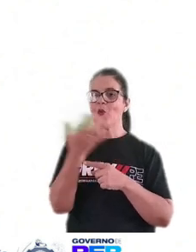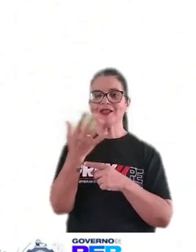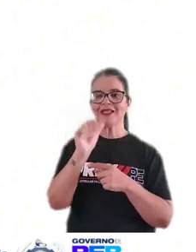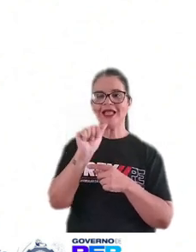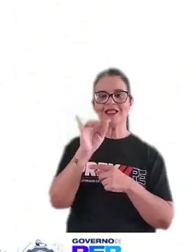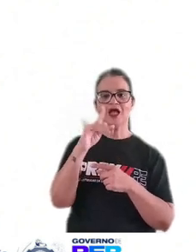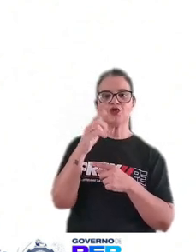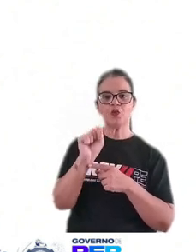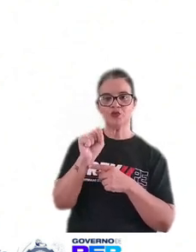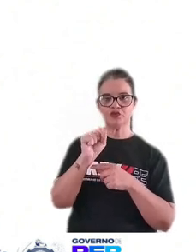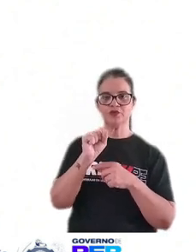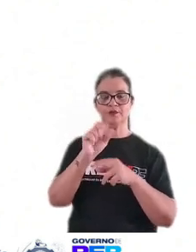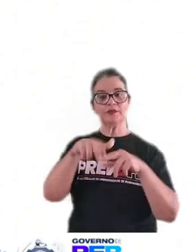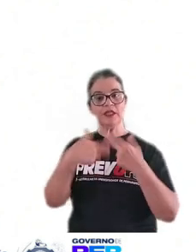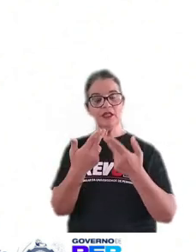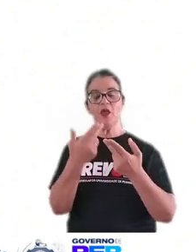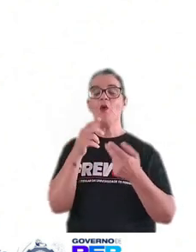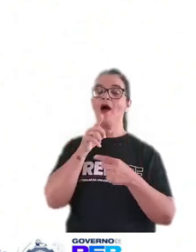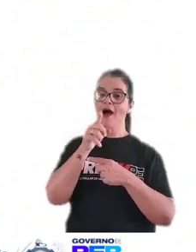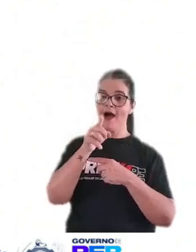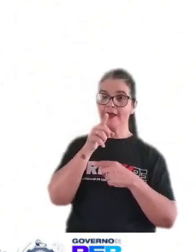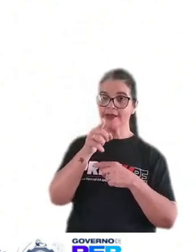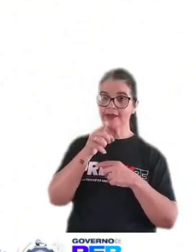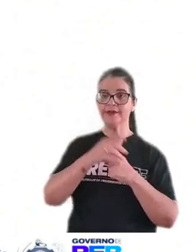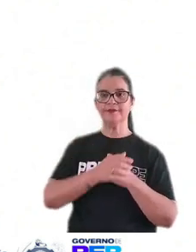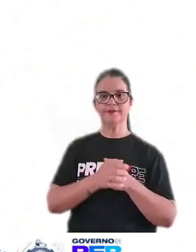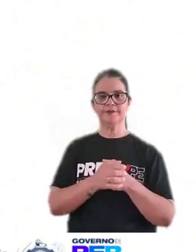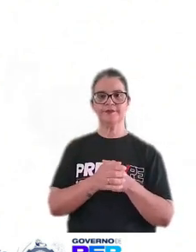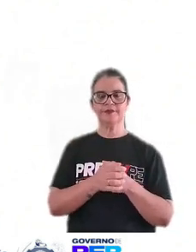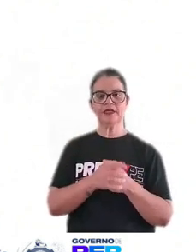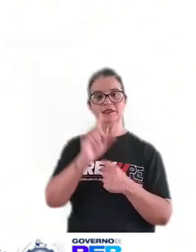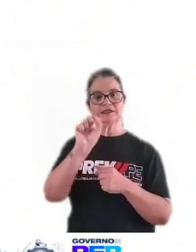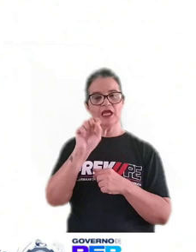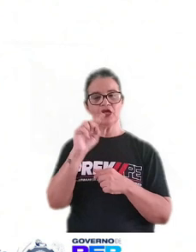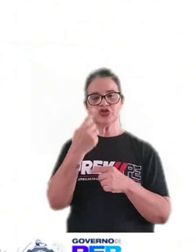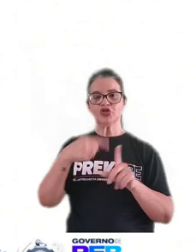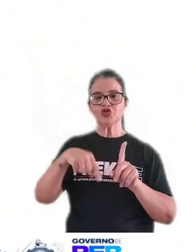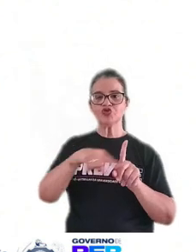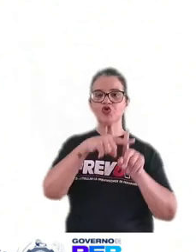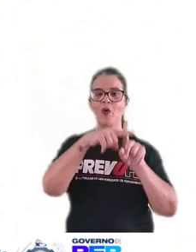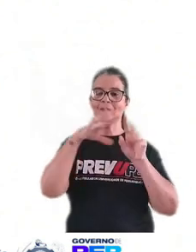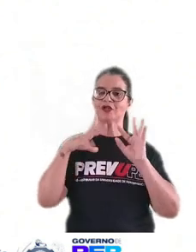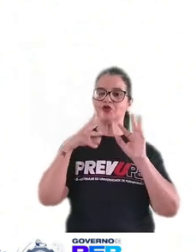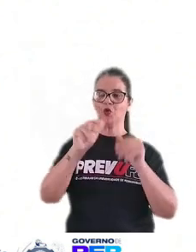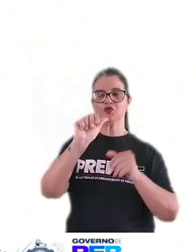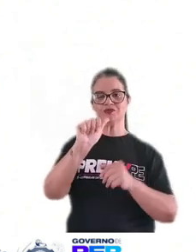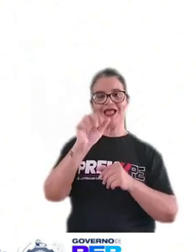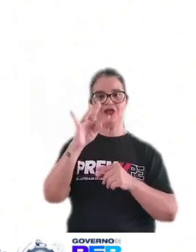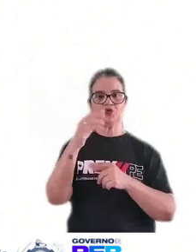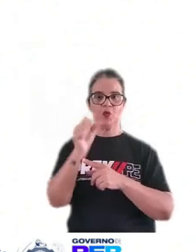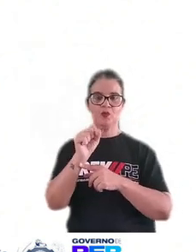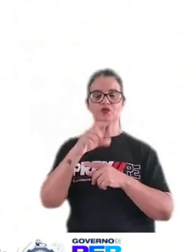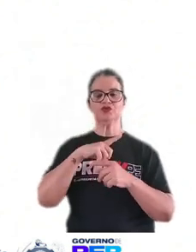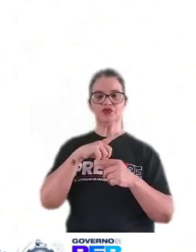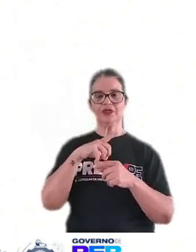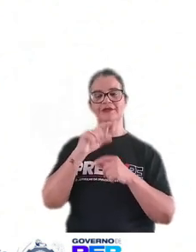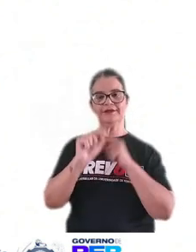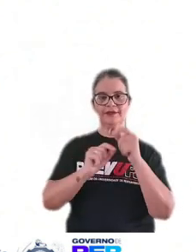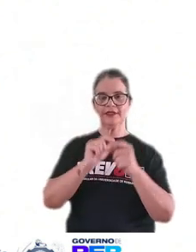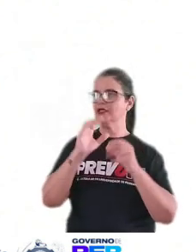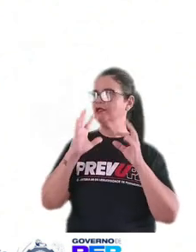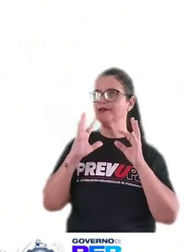número a maior quantidade de átomos então nesse caso aqui se a gente somar todos os átomos